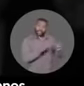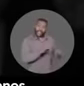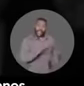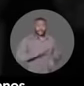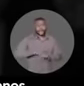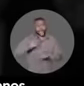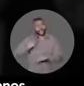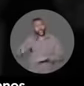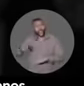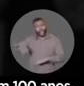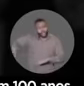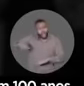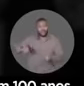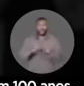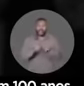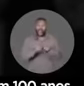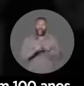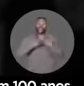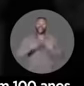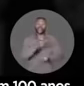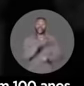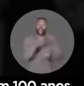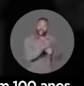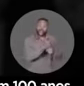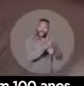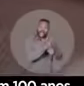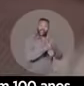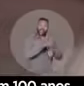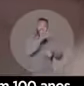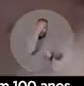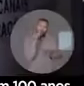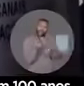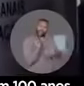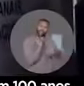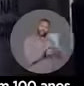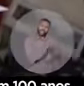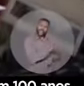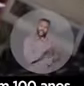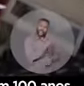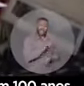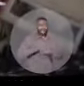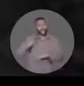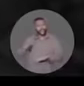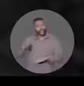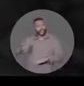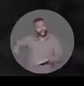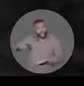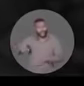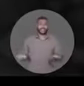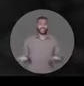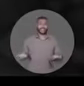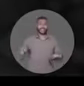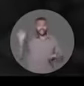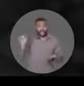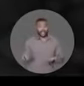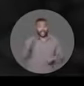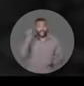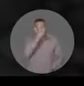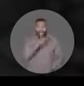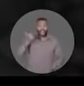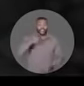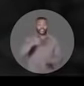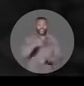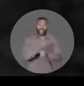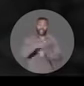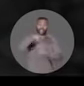eles fizeram em 100 anos. Em 12 anos colocamos mais jovens na universidade do que eles colocaram em 100 anos. Não é à toa que o Haddad ficou 7